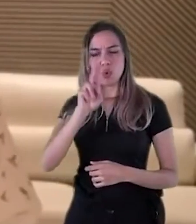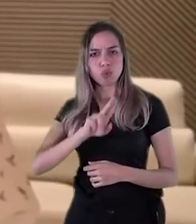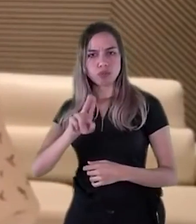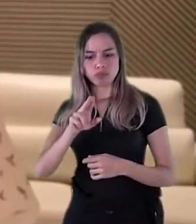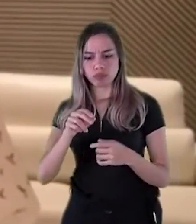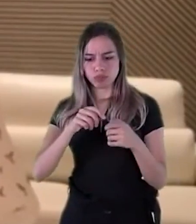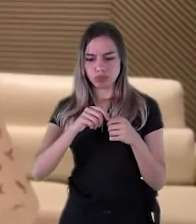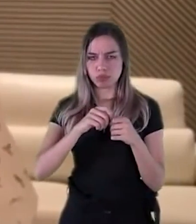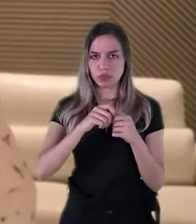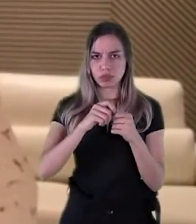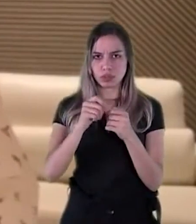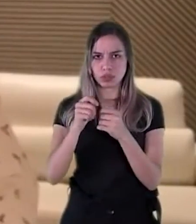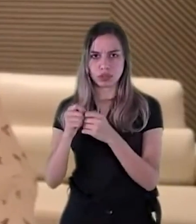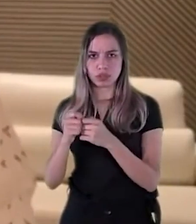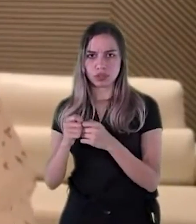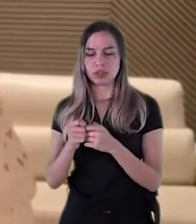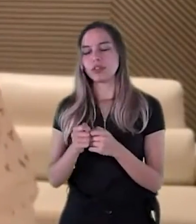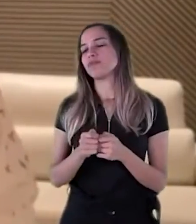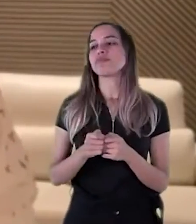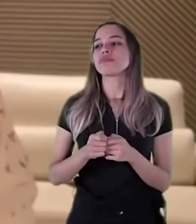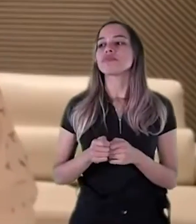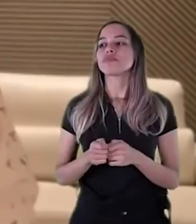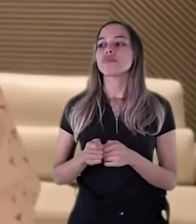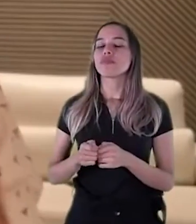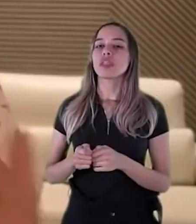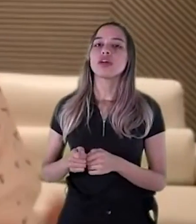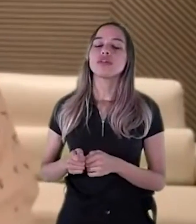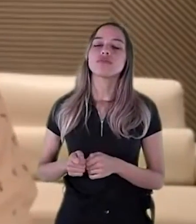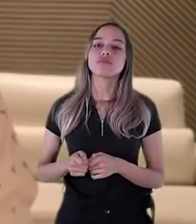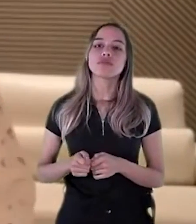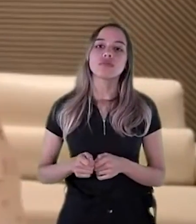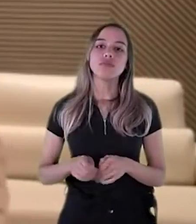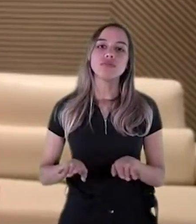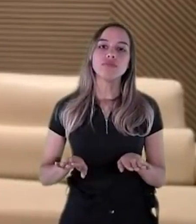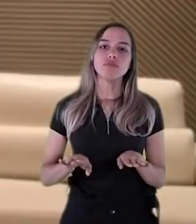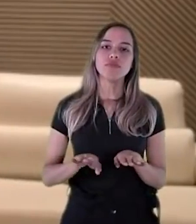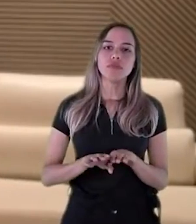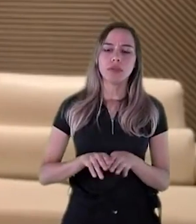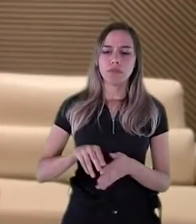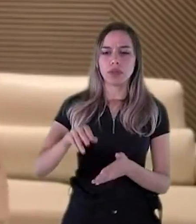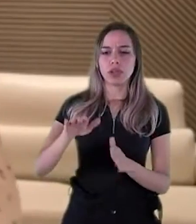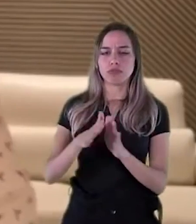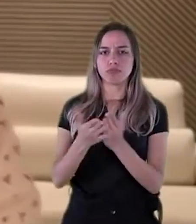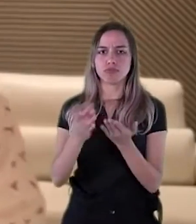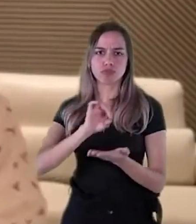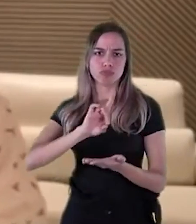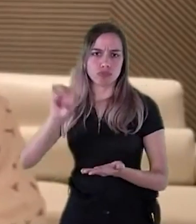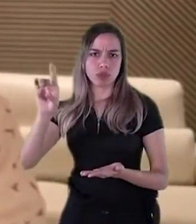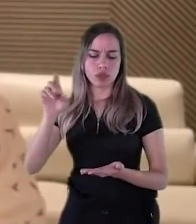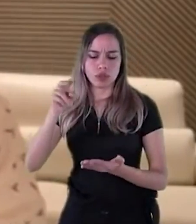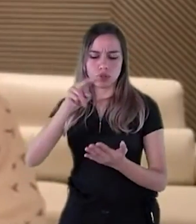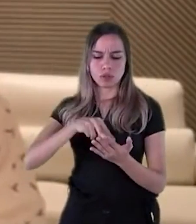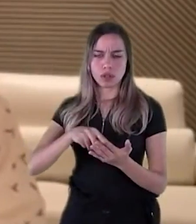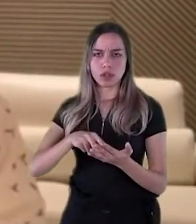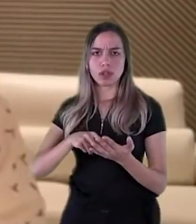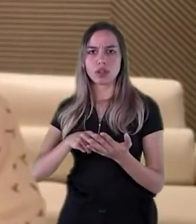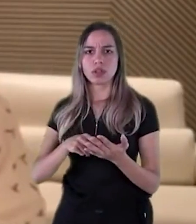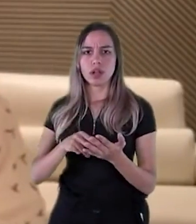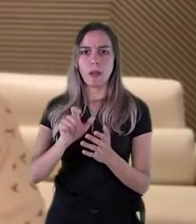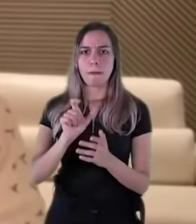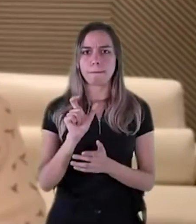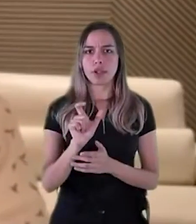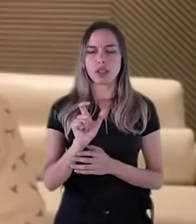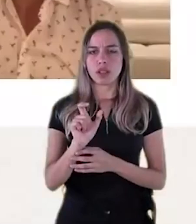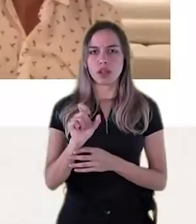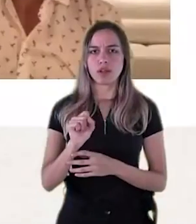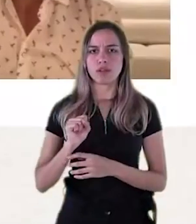algumas coisas que eu tenho vontade, quando terminar, falar palavra da salvação. É igual o poema do José. Quando a gente termina aqui, sozinho no escuro,